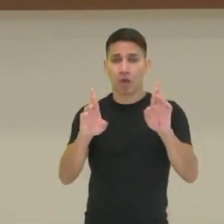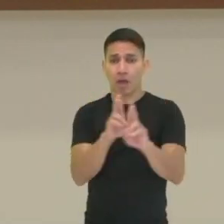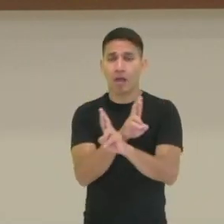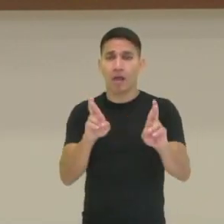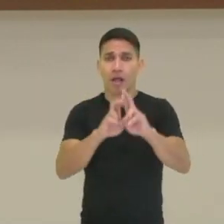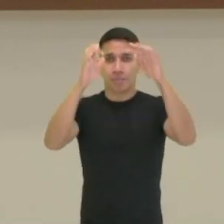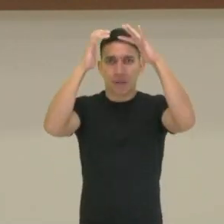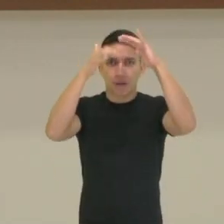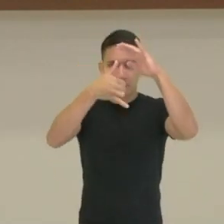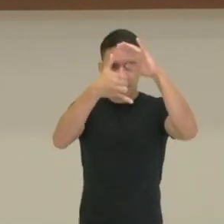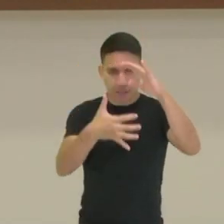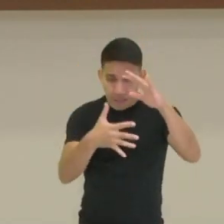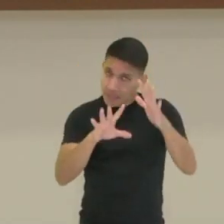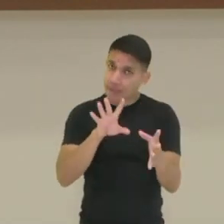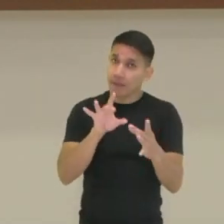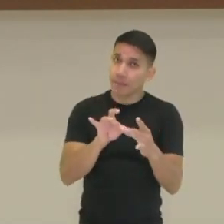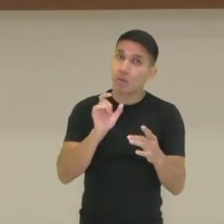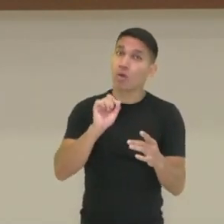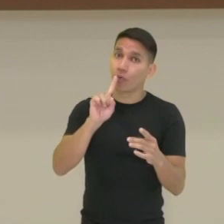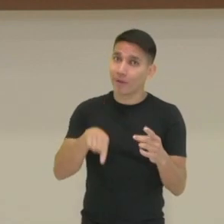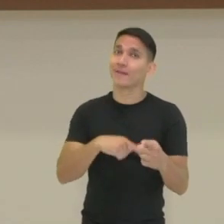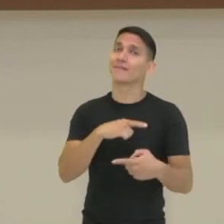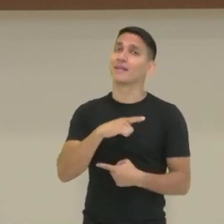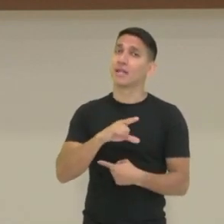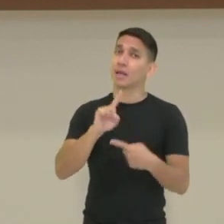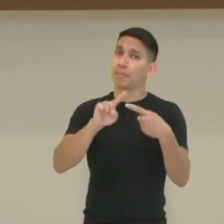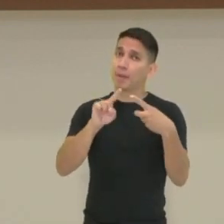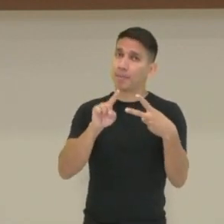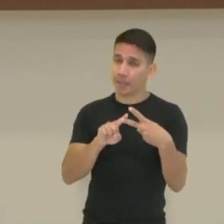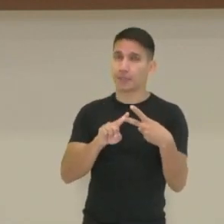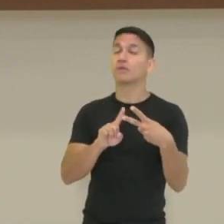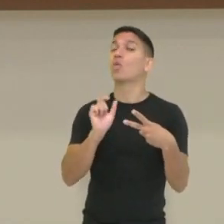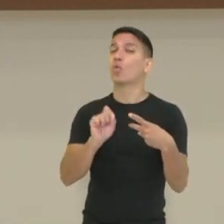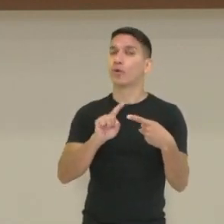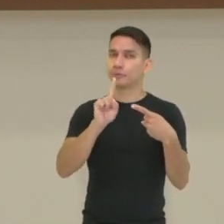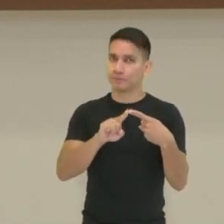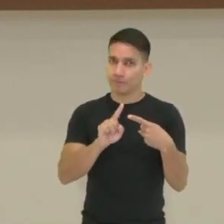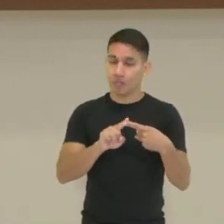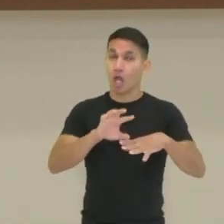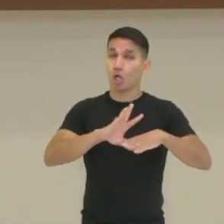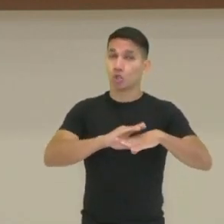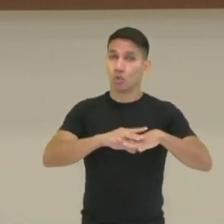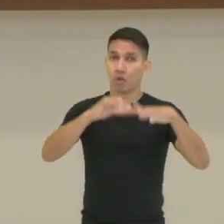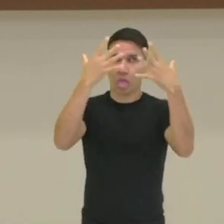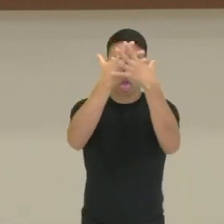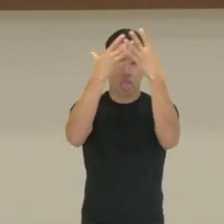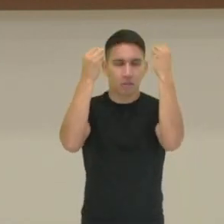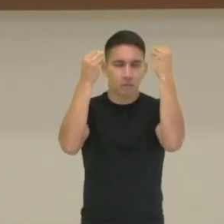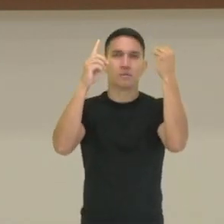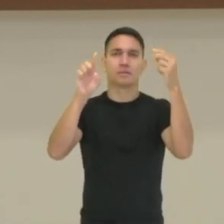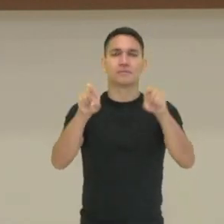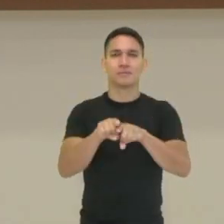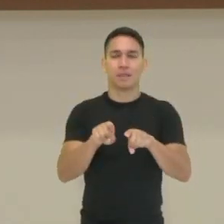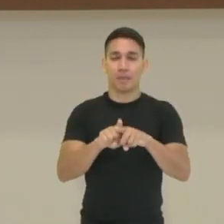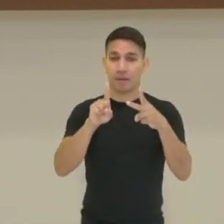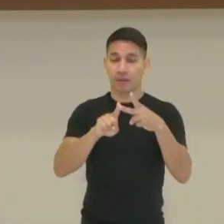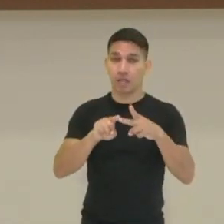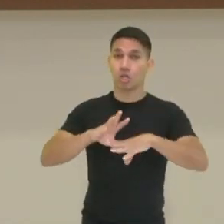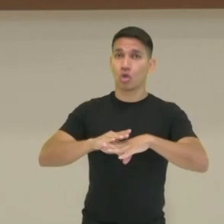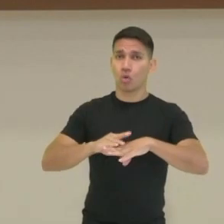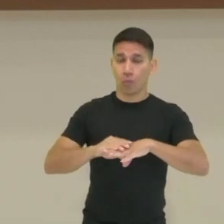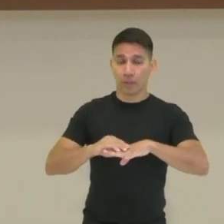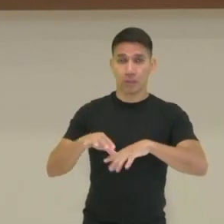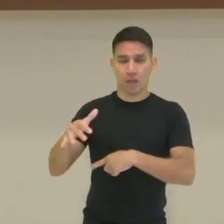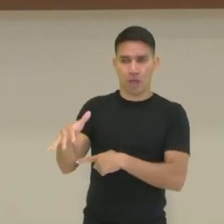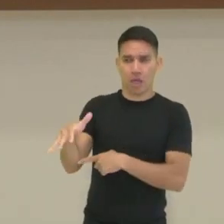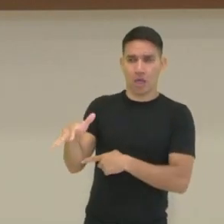nervoso, mais especificamente de duas doenças, o mal de Alzheimer e o mal de Parkinson. Mas antes de